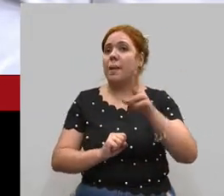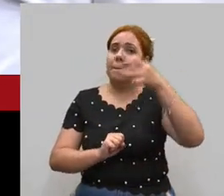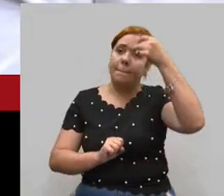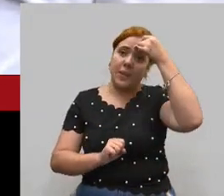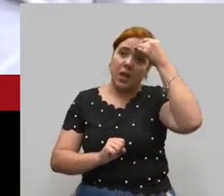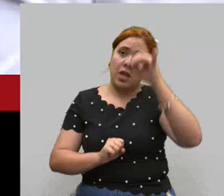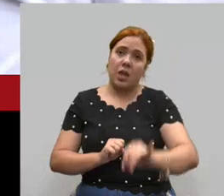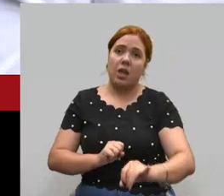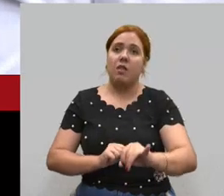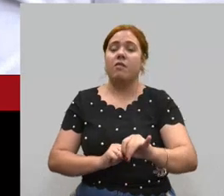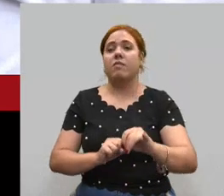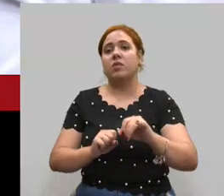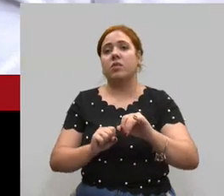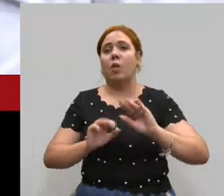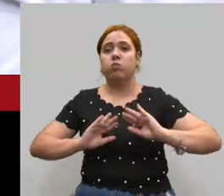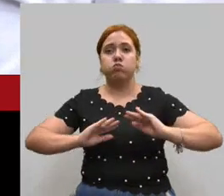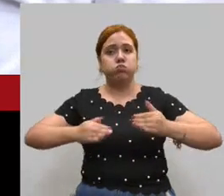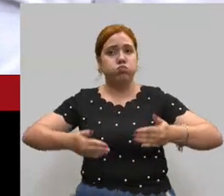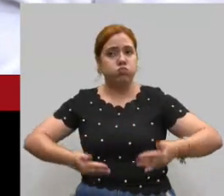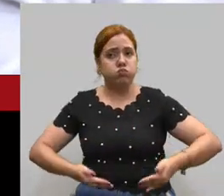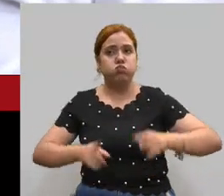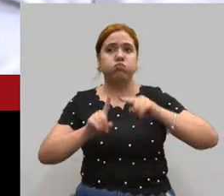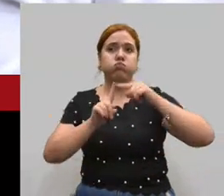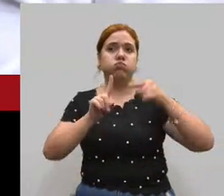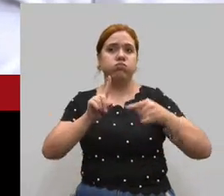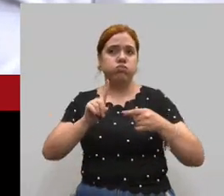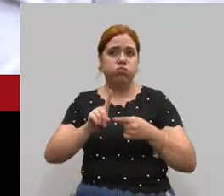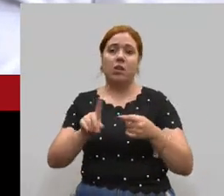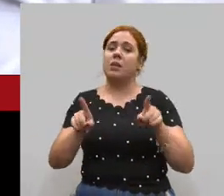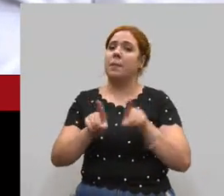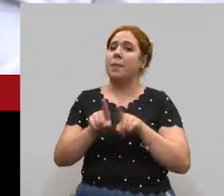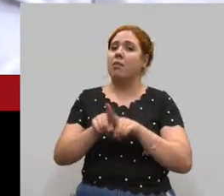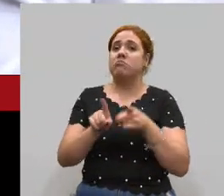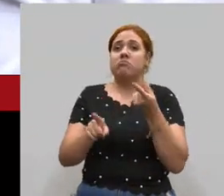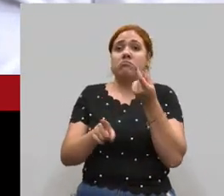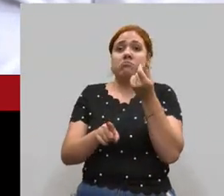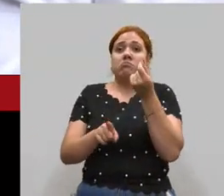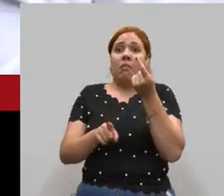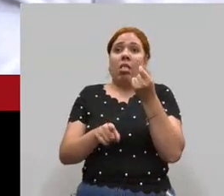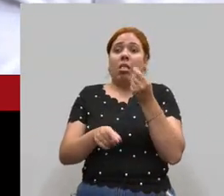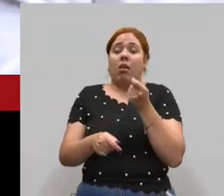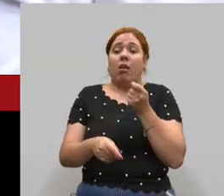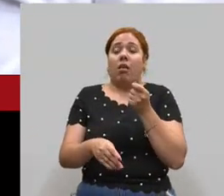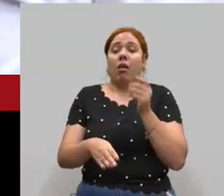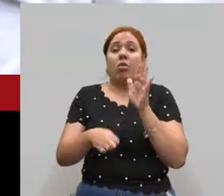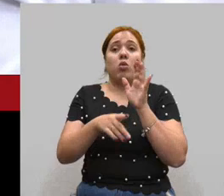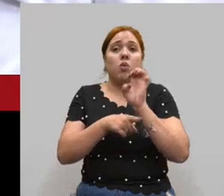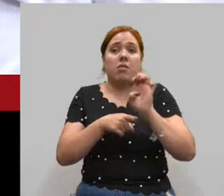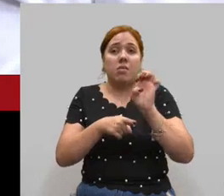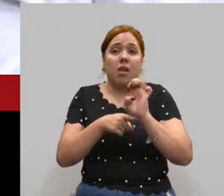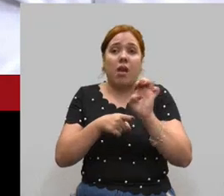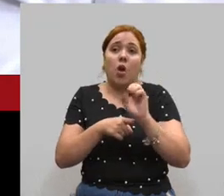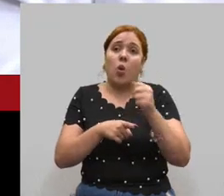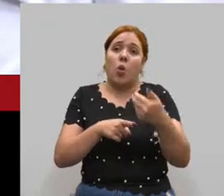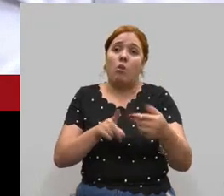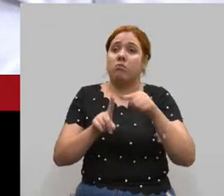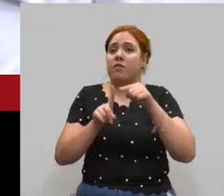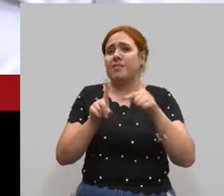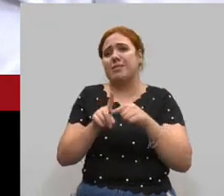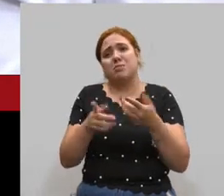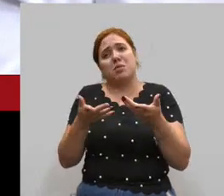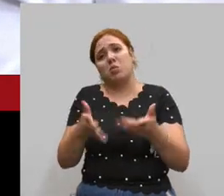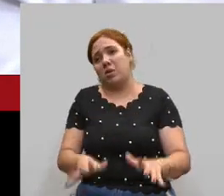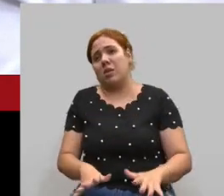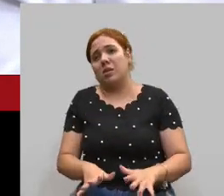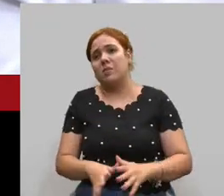gravidezes indesejadas que vai evitar custo pro estado que vai evitar também eh qualquer de gravidez que não seja de F desejada por essas